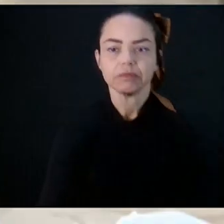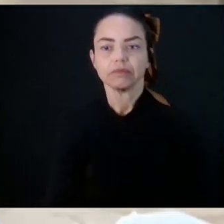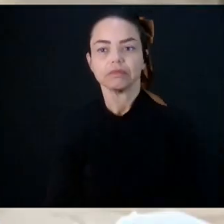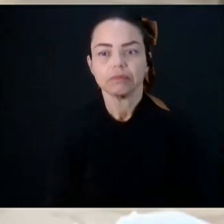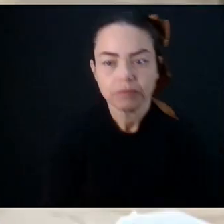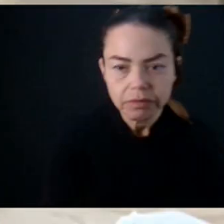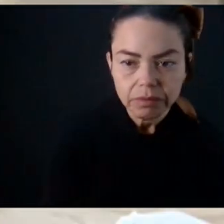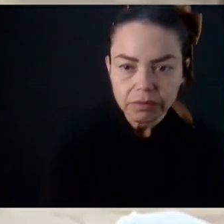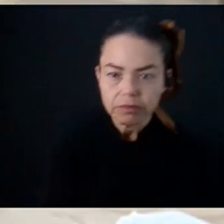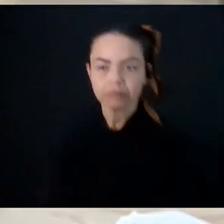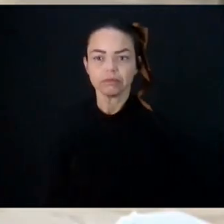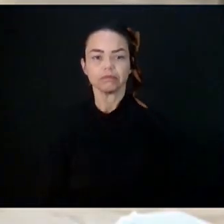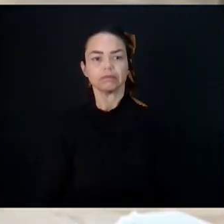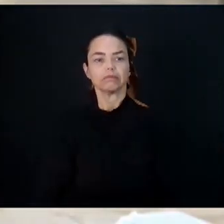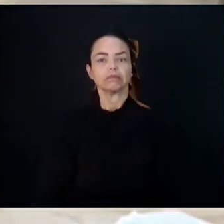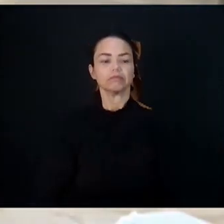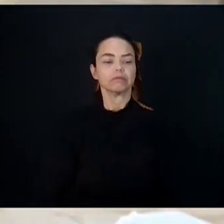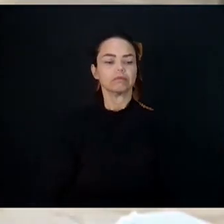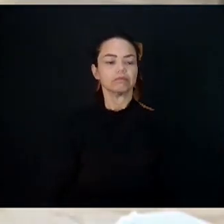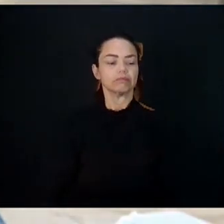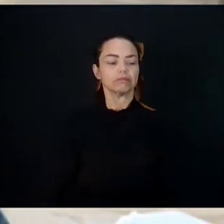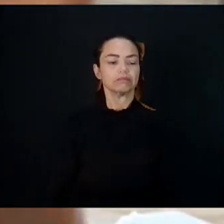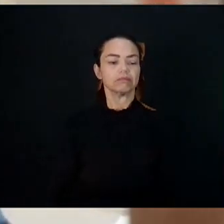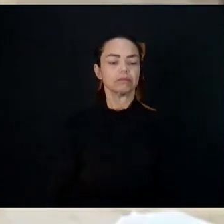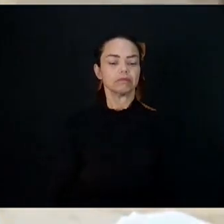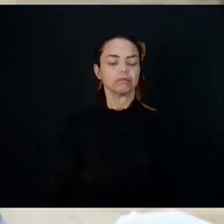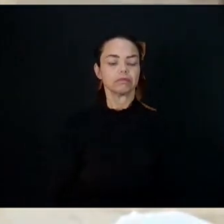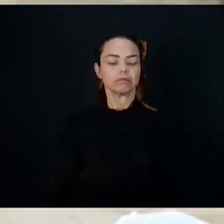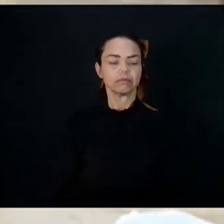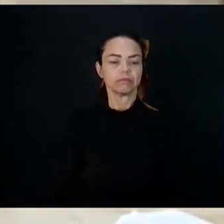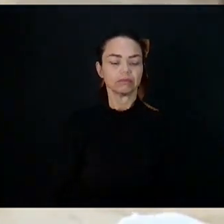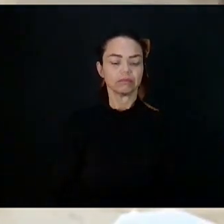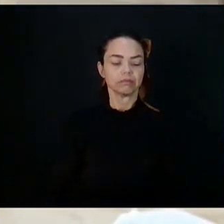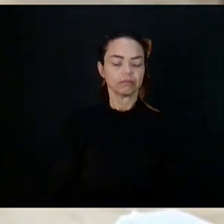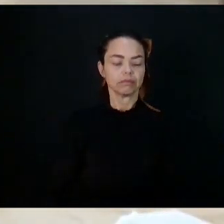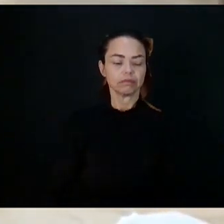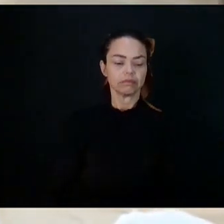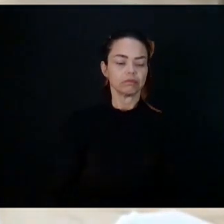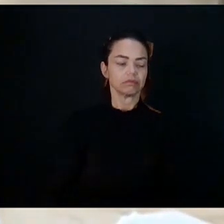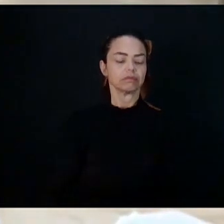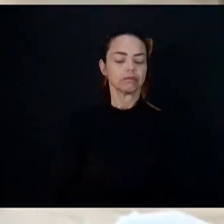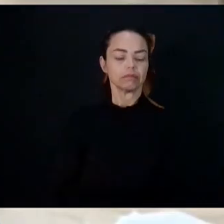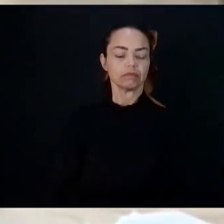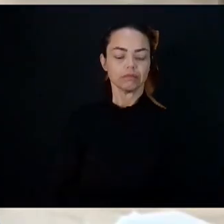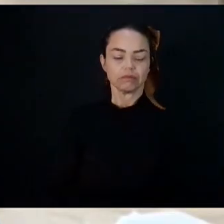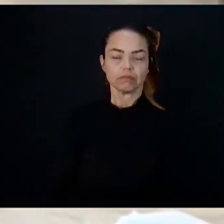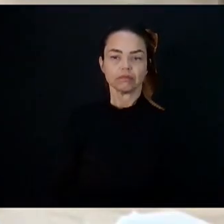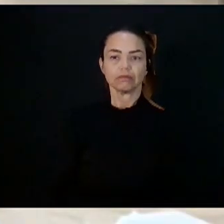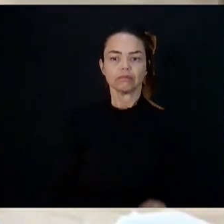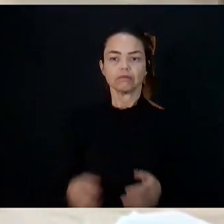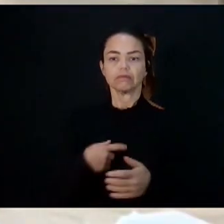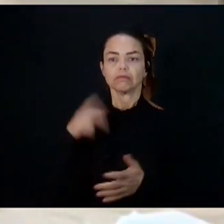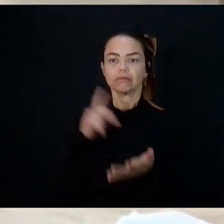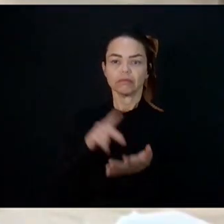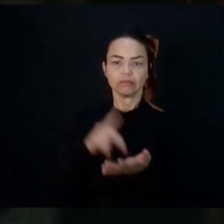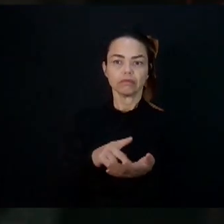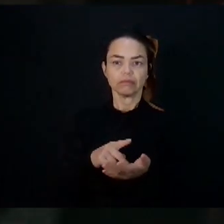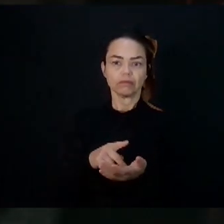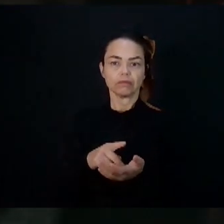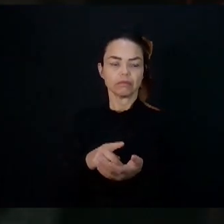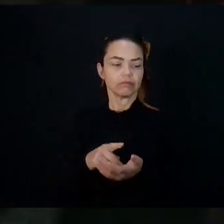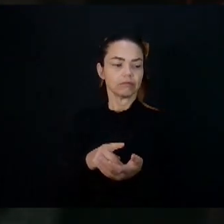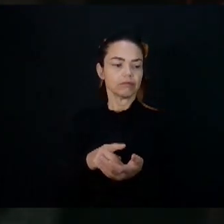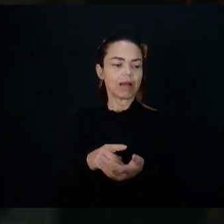no cuidado da gente como no cuidado do outro de uma forma mais inteira. É verdade, a gente costuma falar aqui